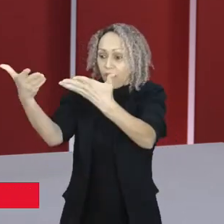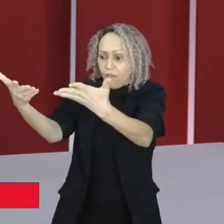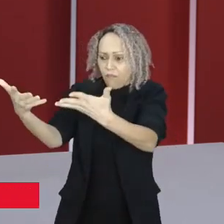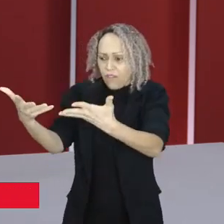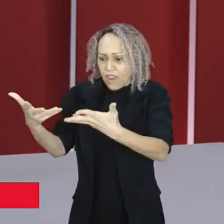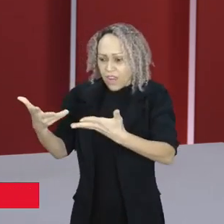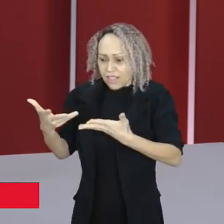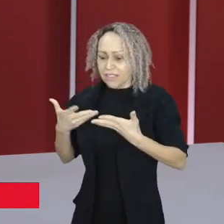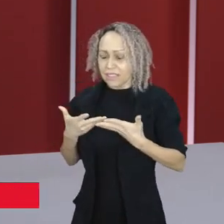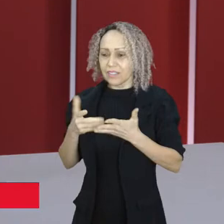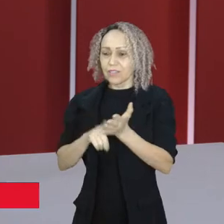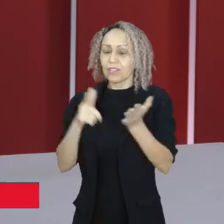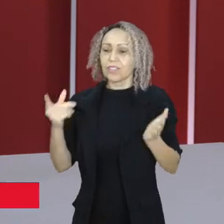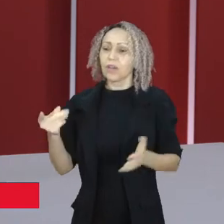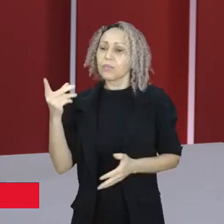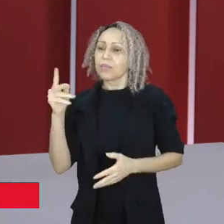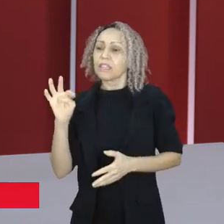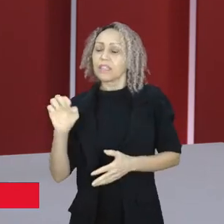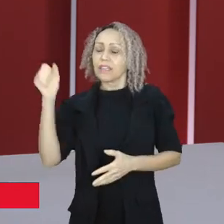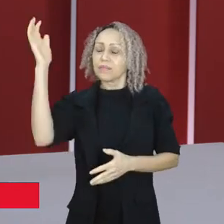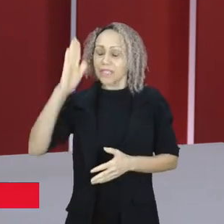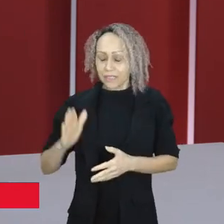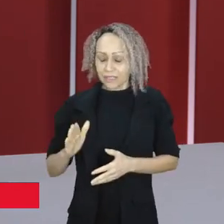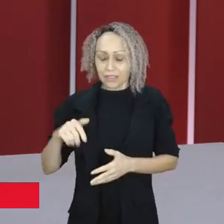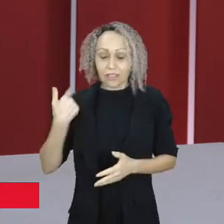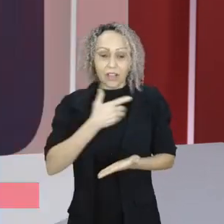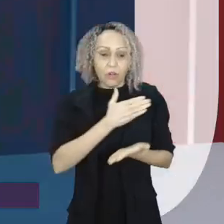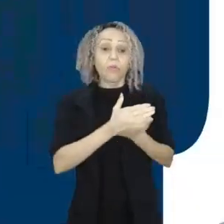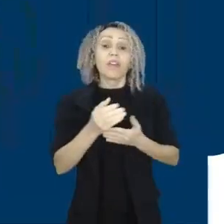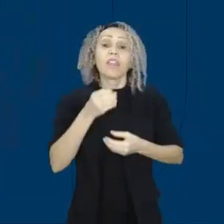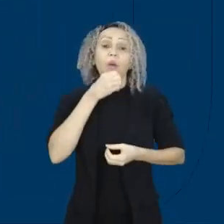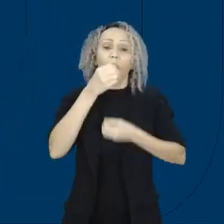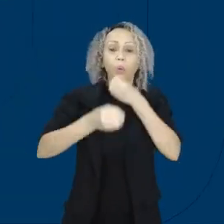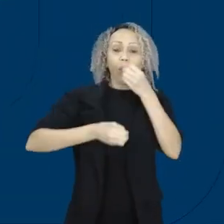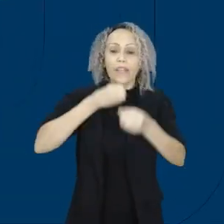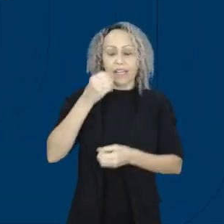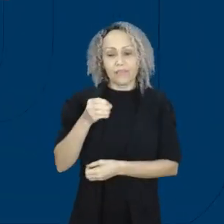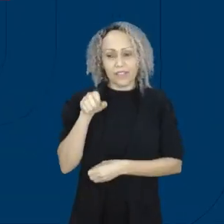bem-vindos ao jornal PT Brasil e a gente já começa com entrevista